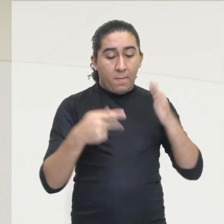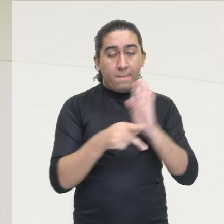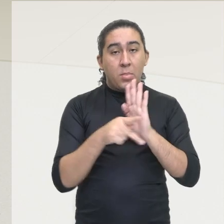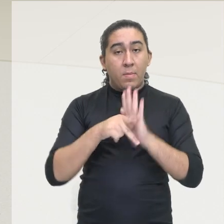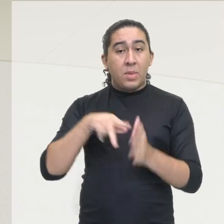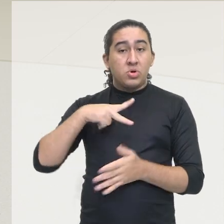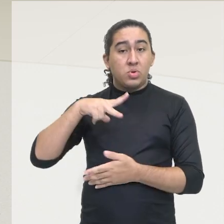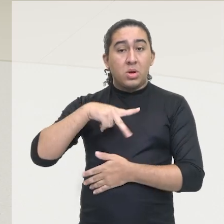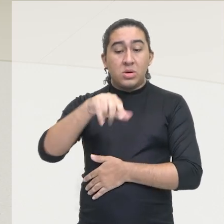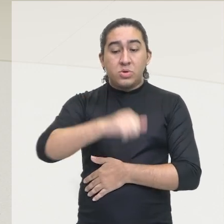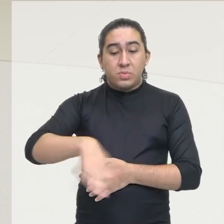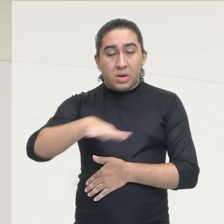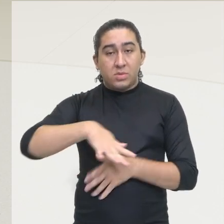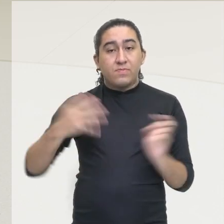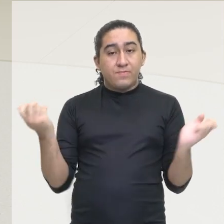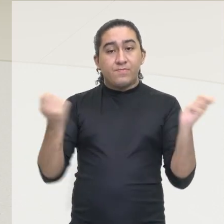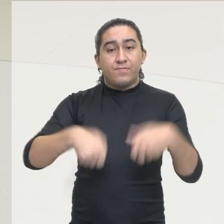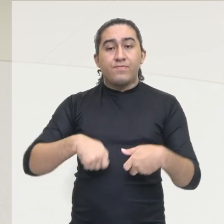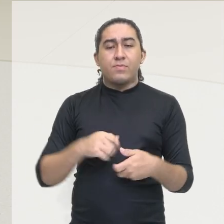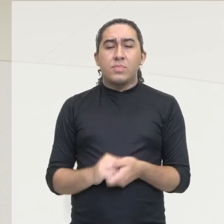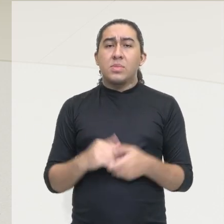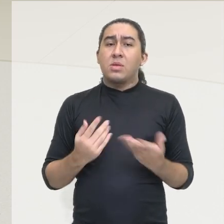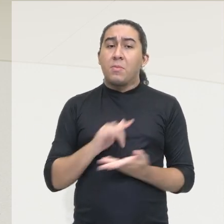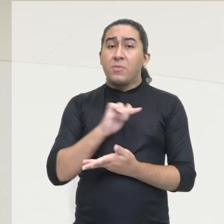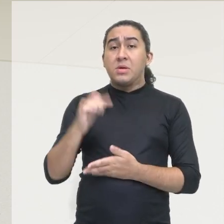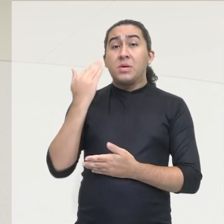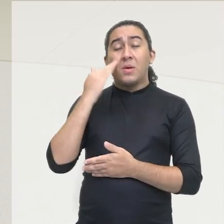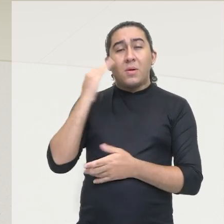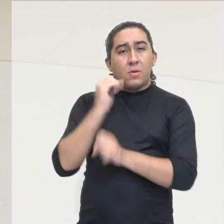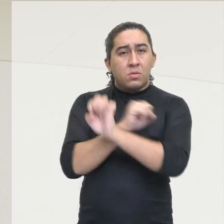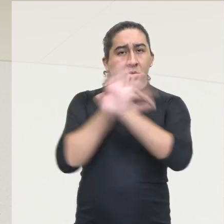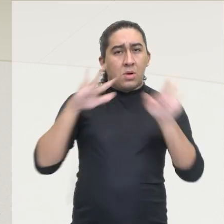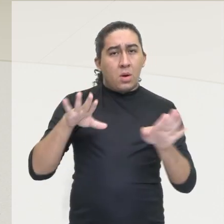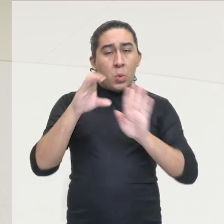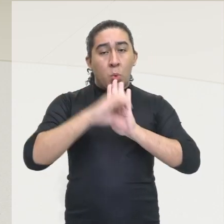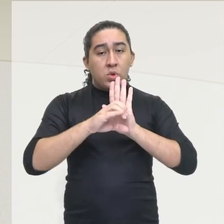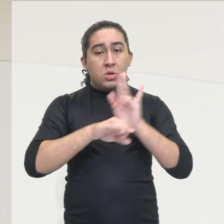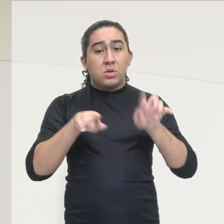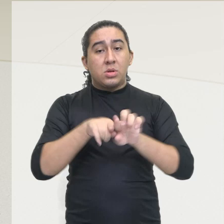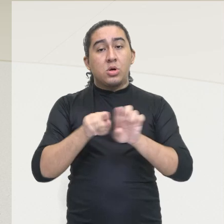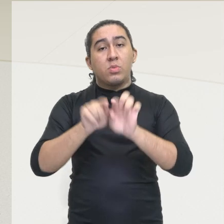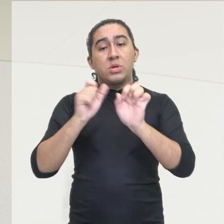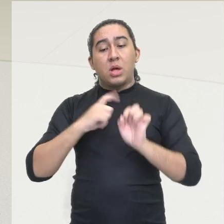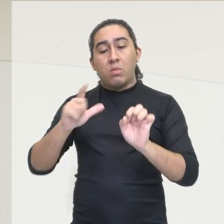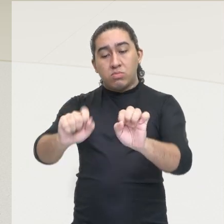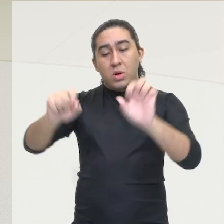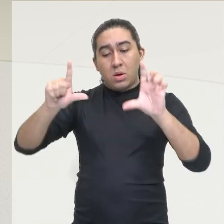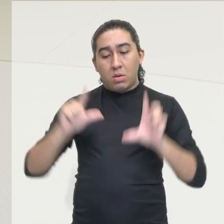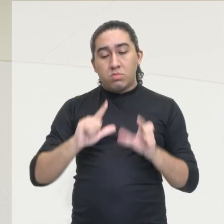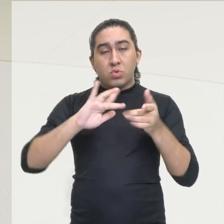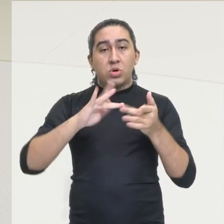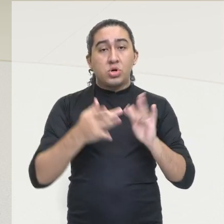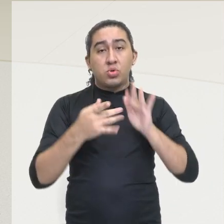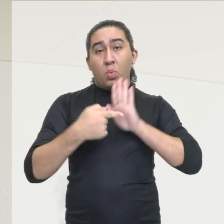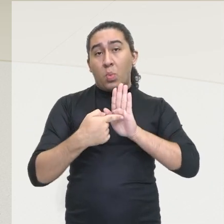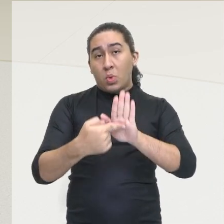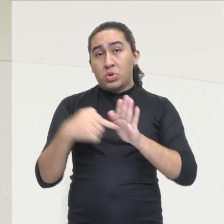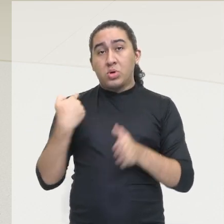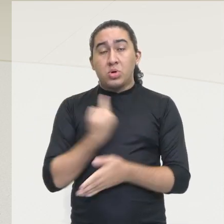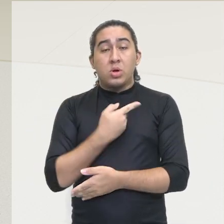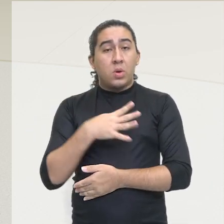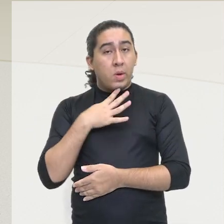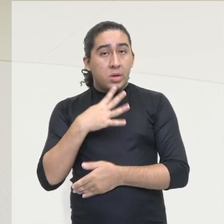própria. Então, aí, para vocês entenderem um pouquinho mais desse conceito e ampliando, contextualizando ele, nós